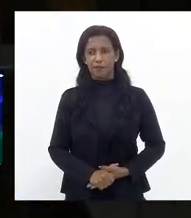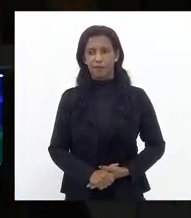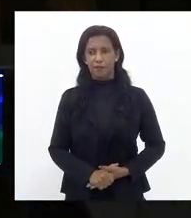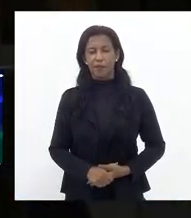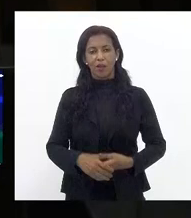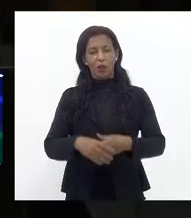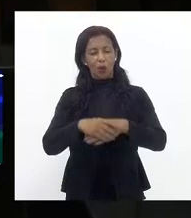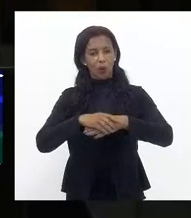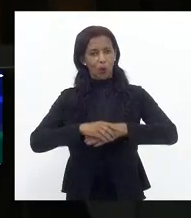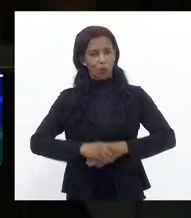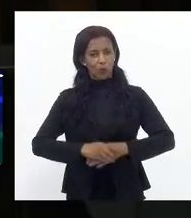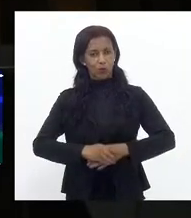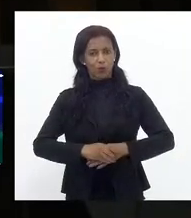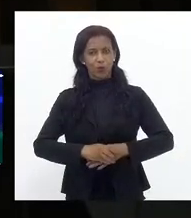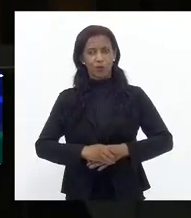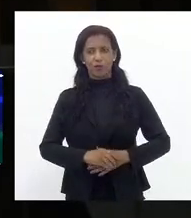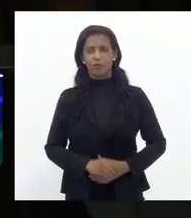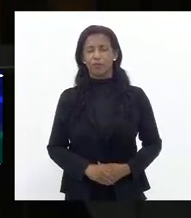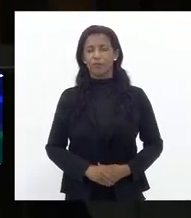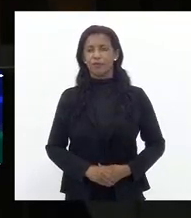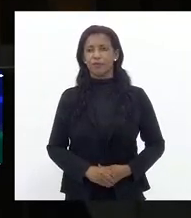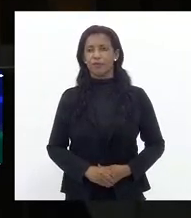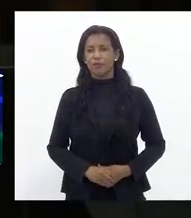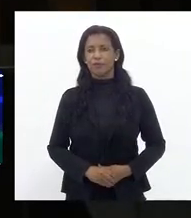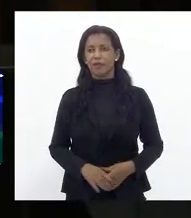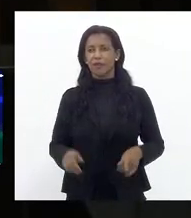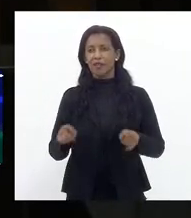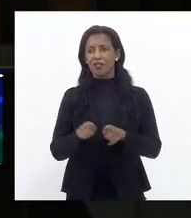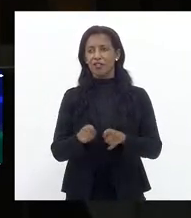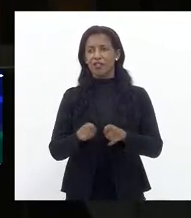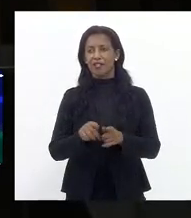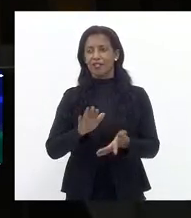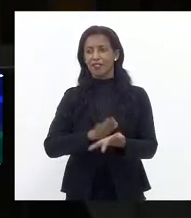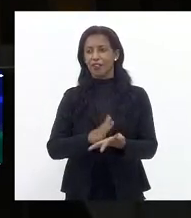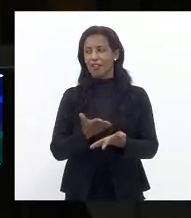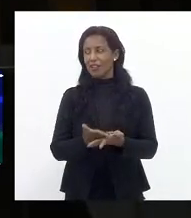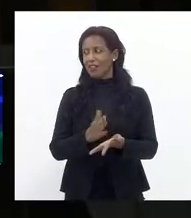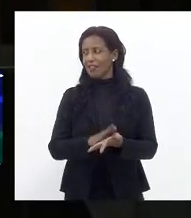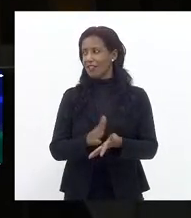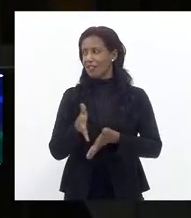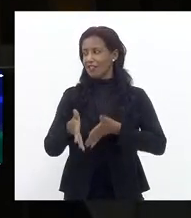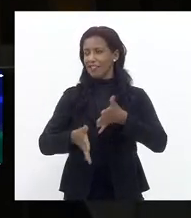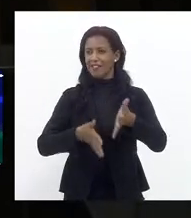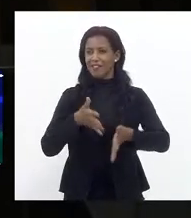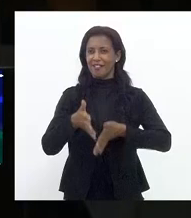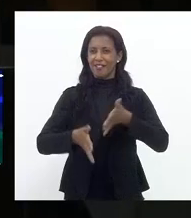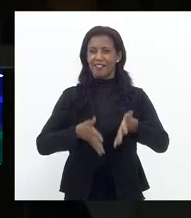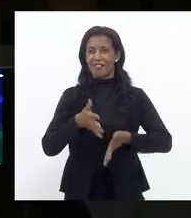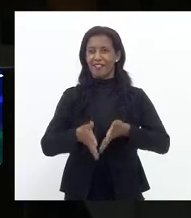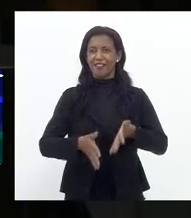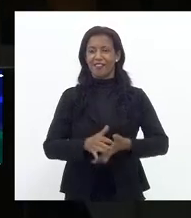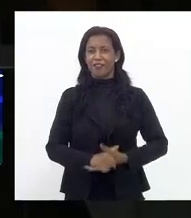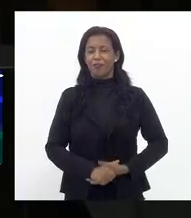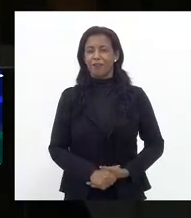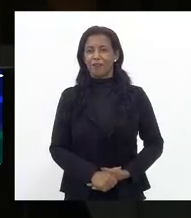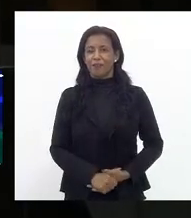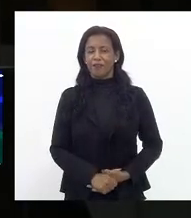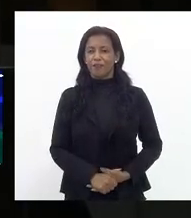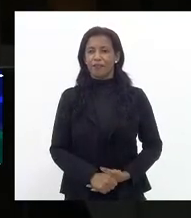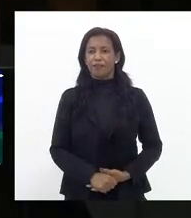cumprimentar também a nossa intérprete de Libra. Não resolveu até agora lá. Senhor